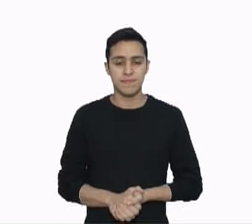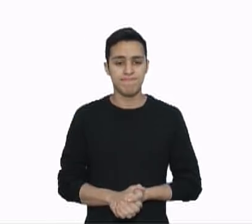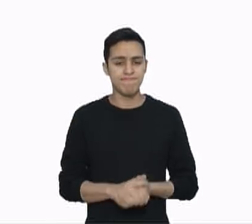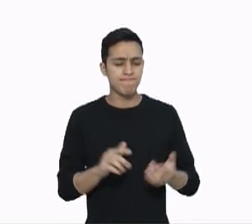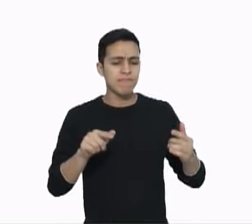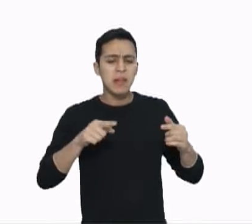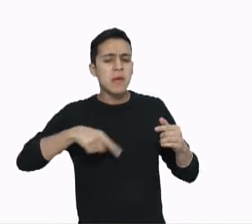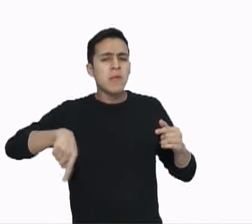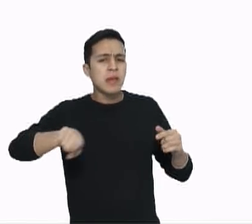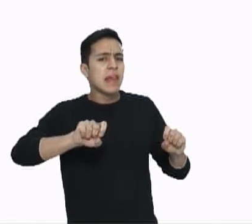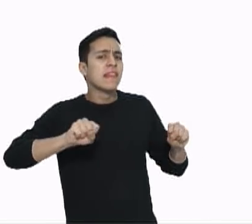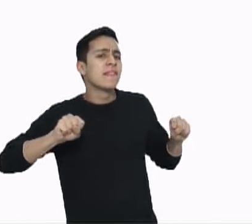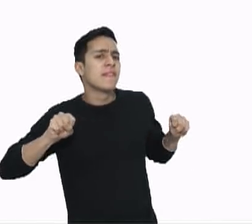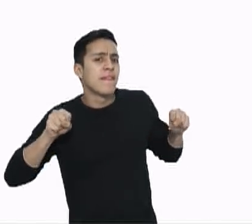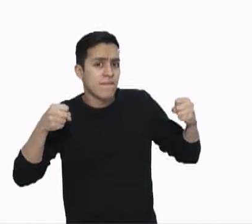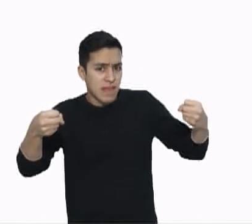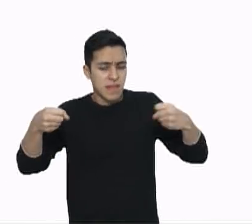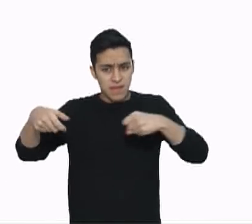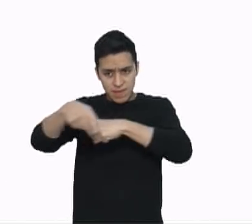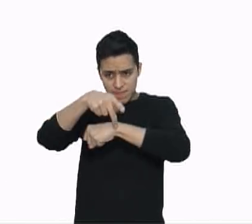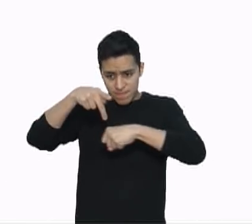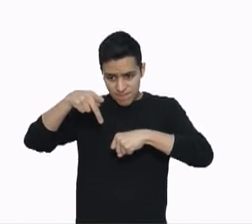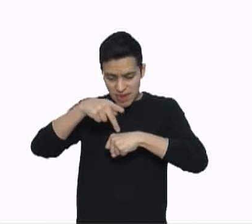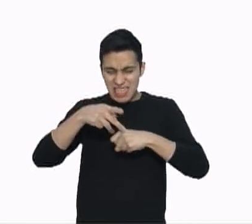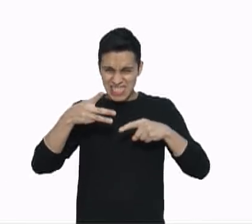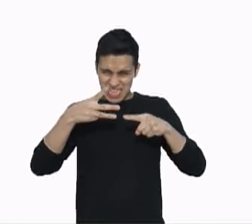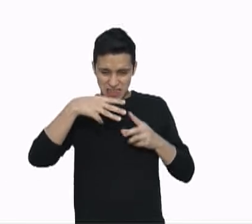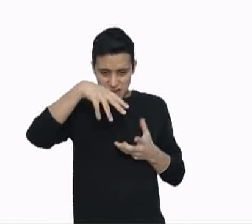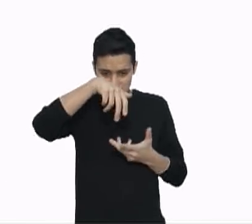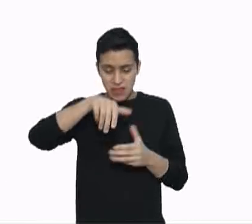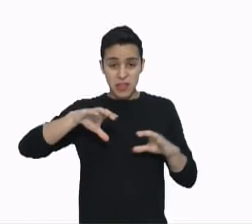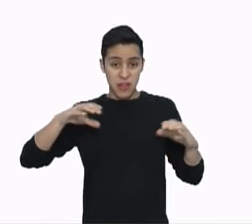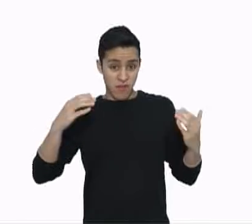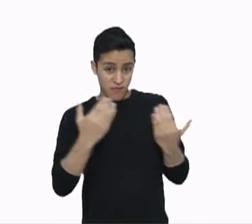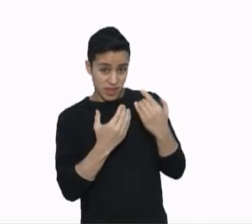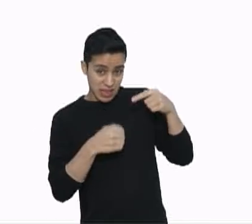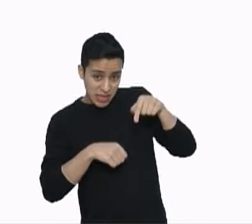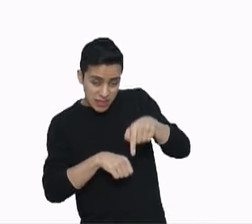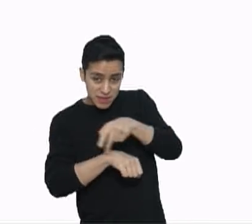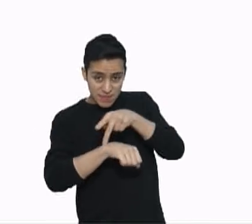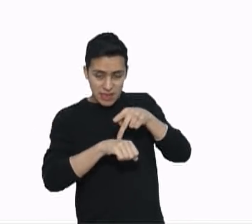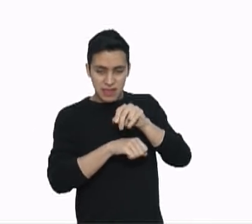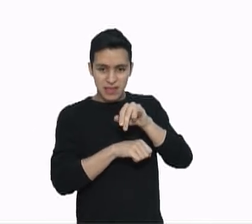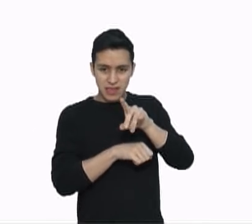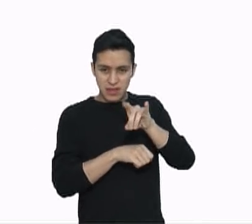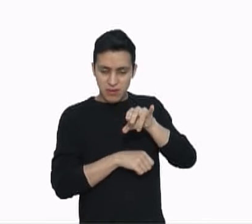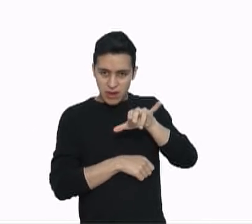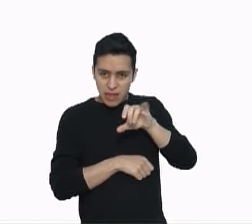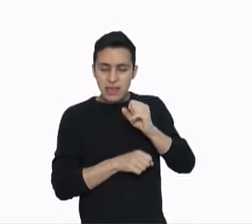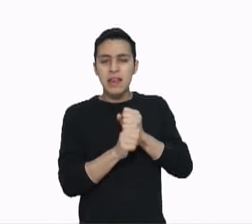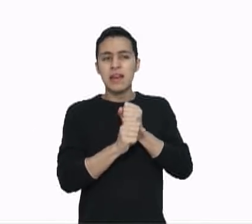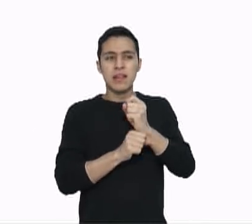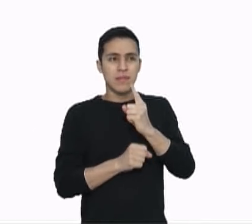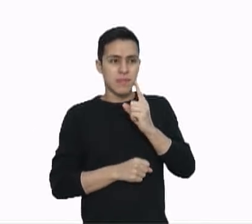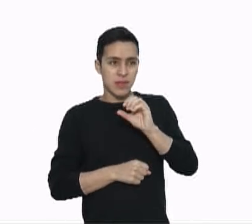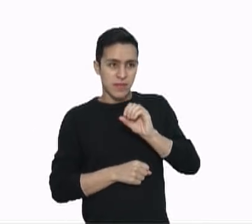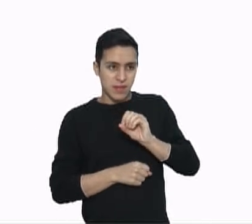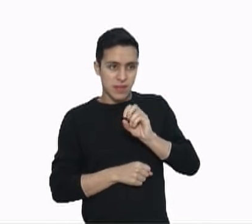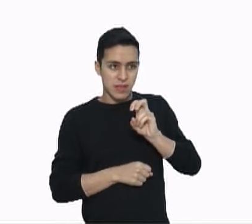A tese defendida por países do terceiro mundo na Conferência de Bandung, realizada na Indonésia em 1955, foi